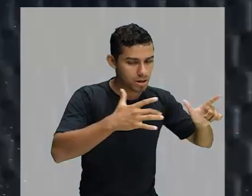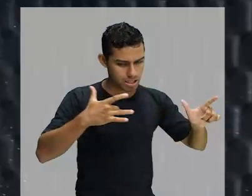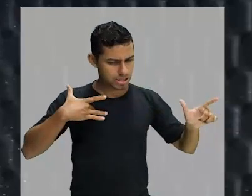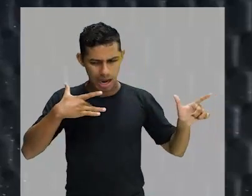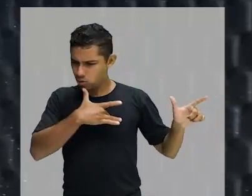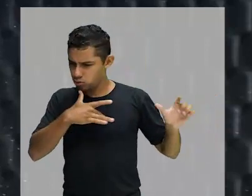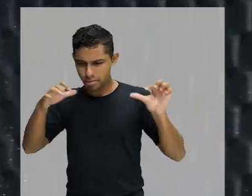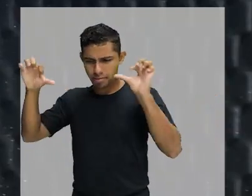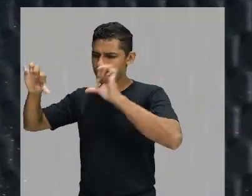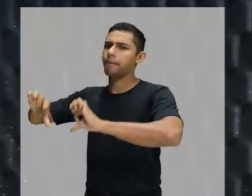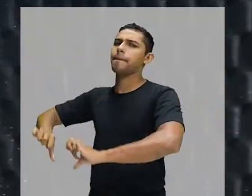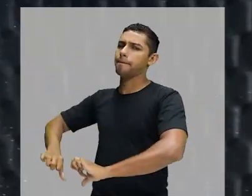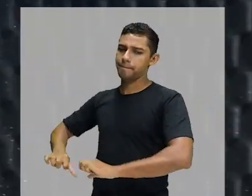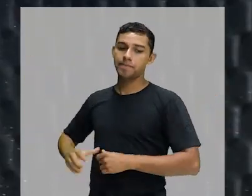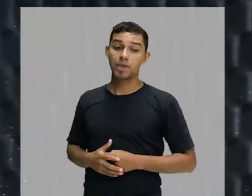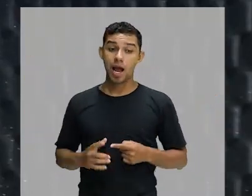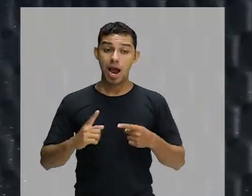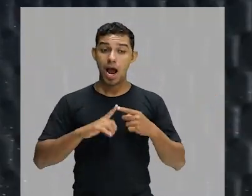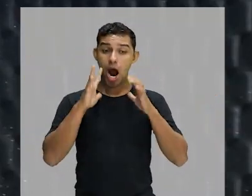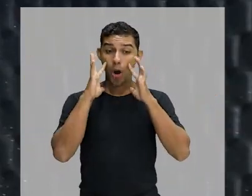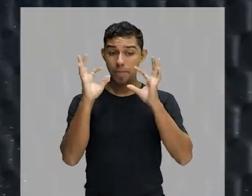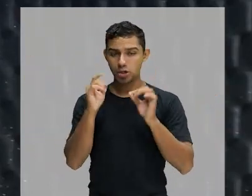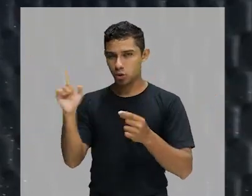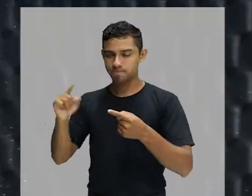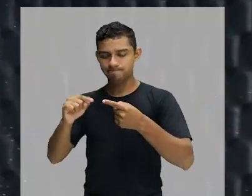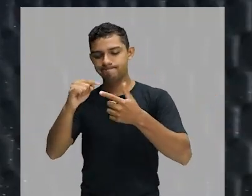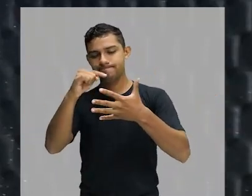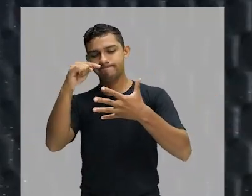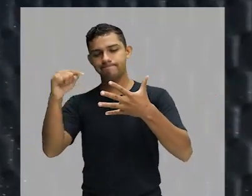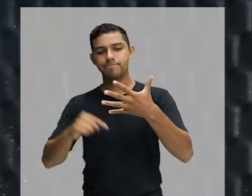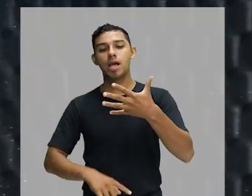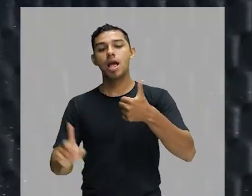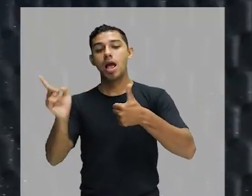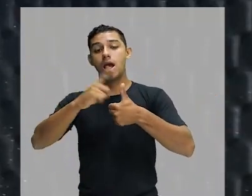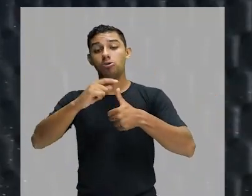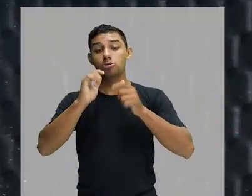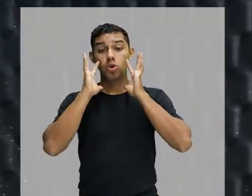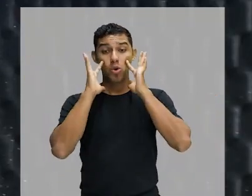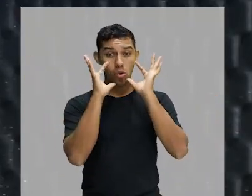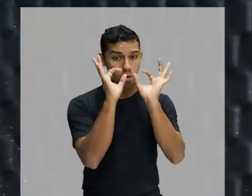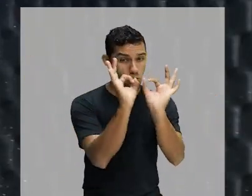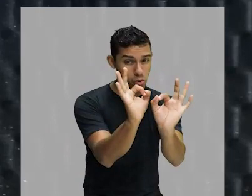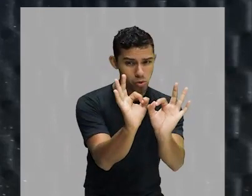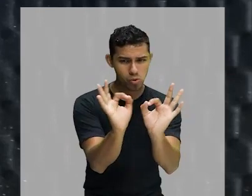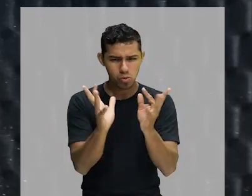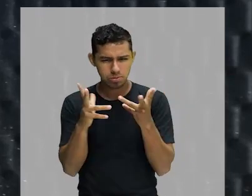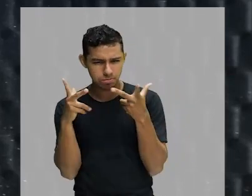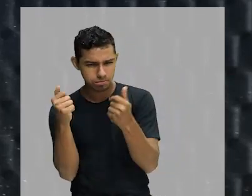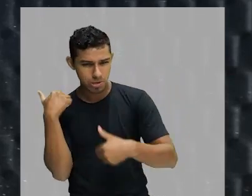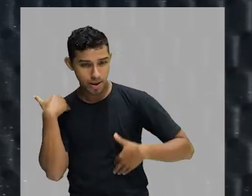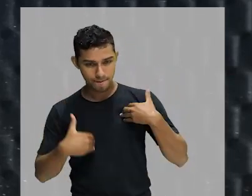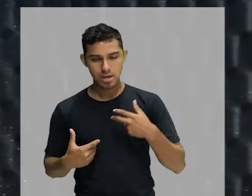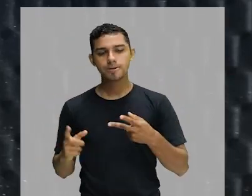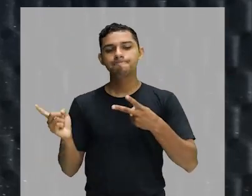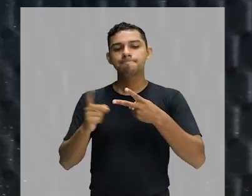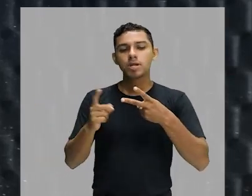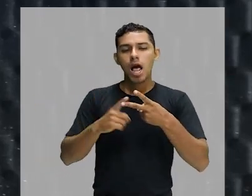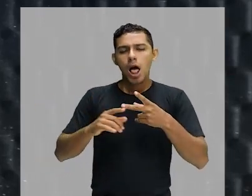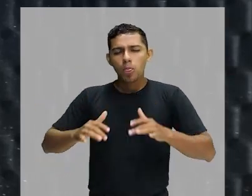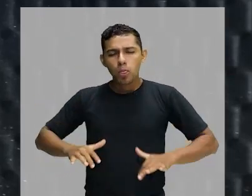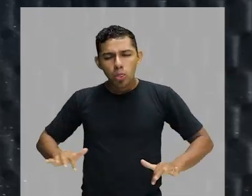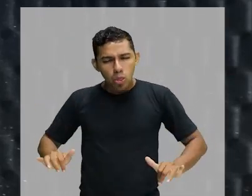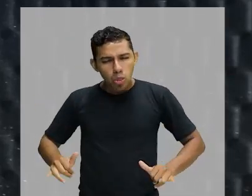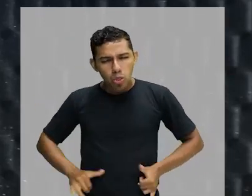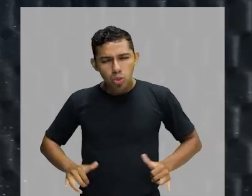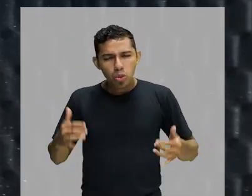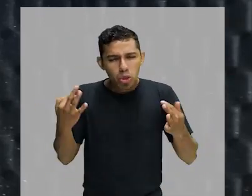concentração e melhora a capacidade física. Aliviar as dores dos exercícios, diminui a fadiga muscular, aumenta a massa e a